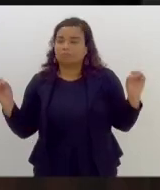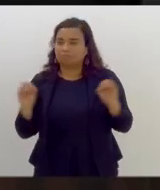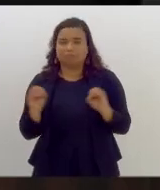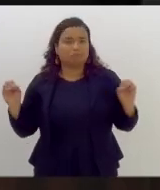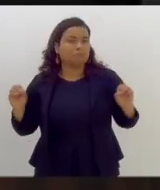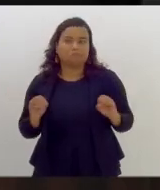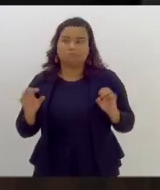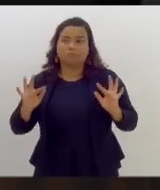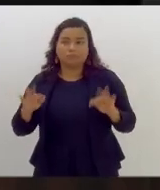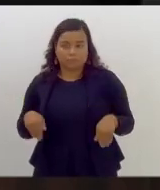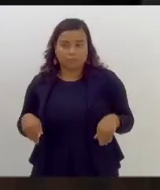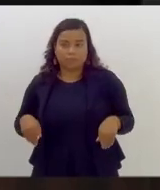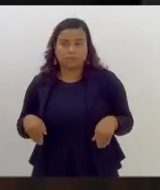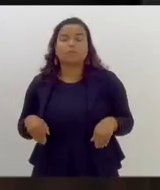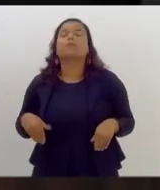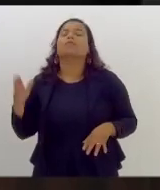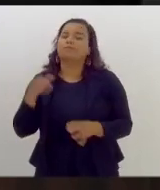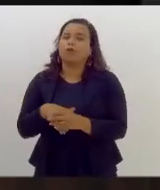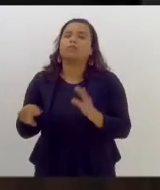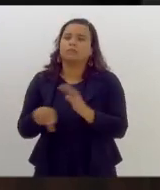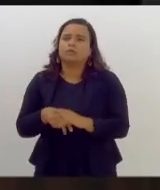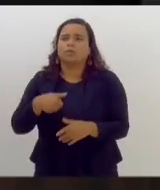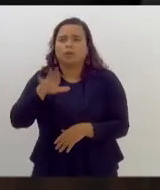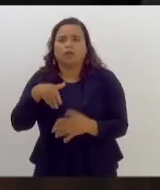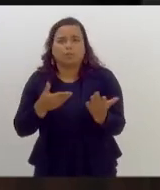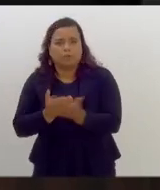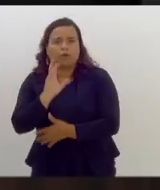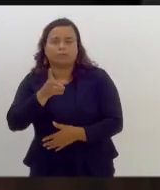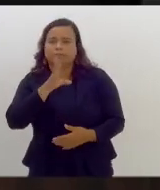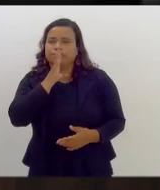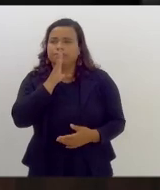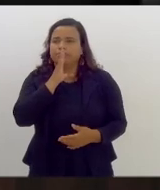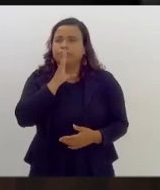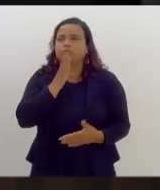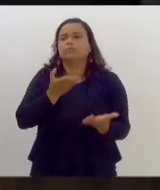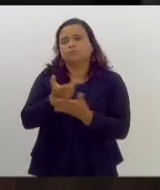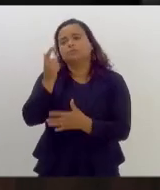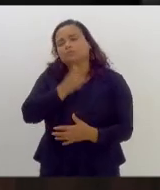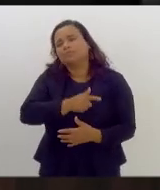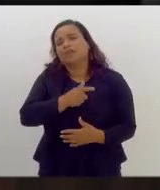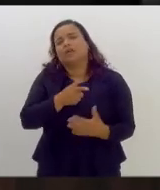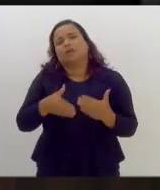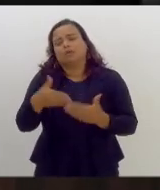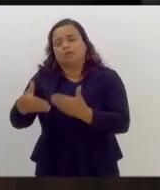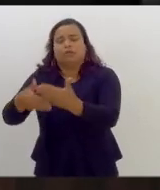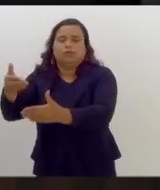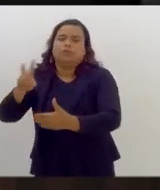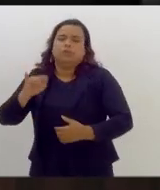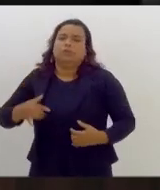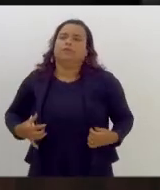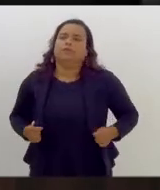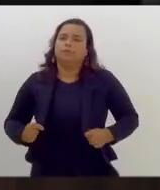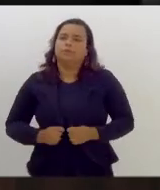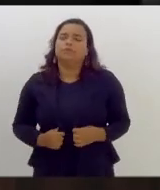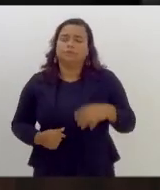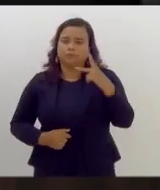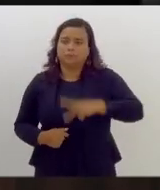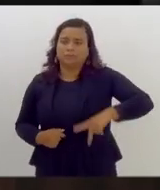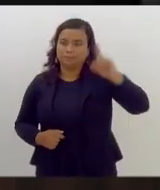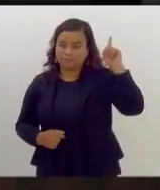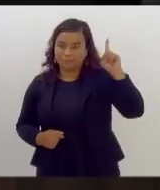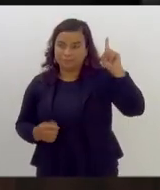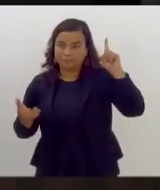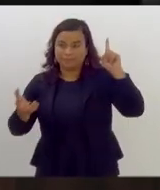que queira discutir, encerrada a discussão, em votação. Se os que aprovam permaneçam como estão aprovados, vai à promulgação. Presidente, eu